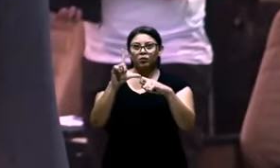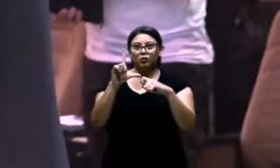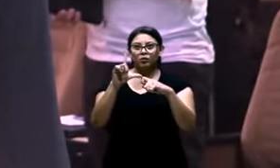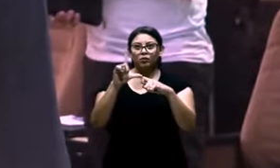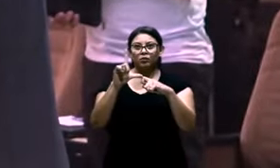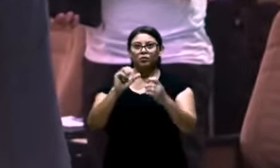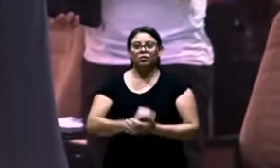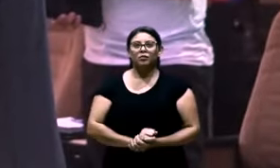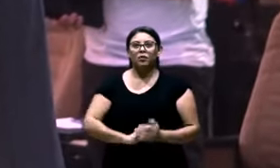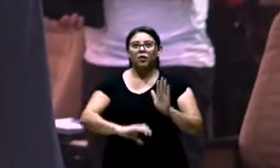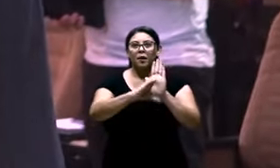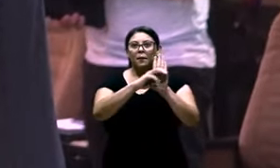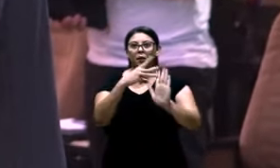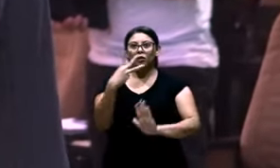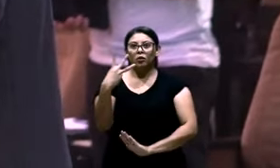seu capítulo é o de número 3.